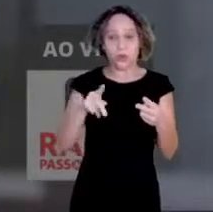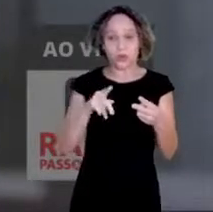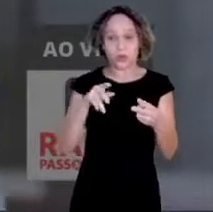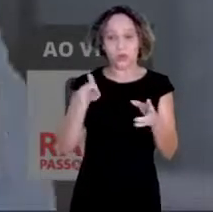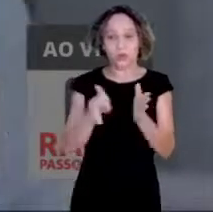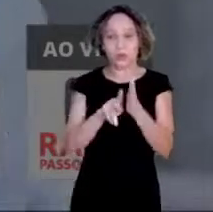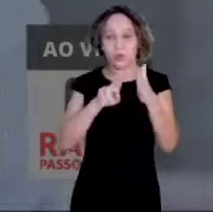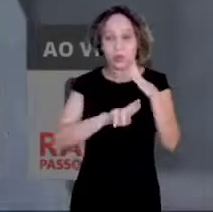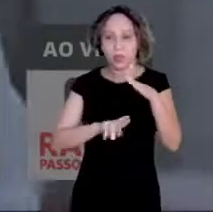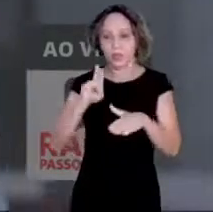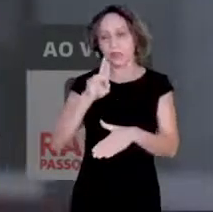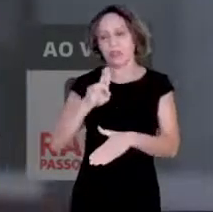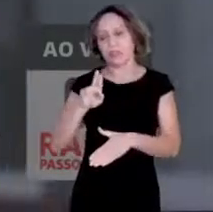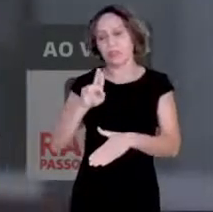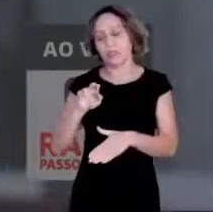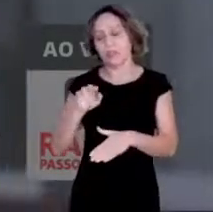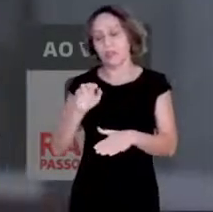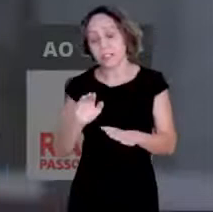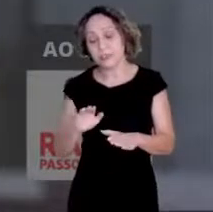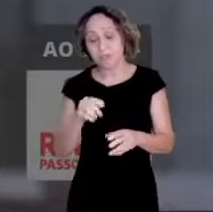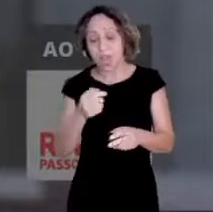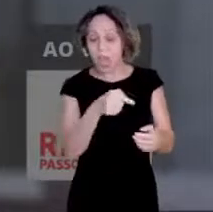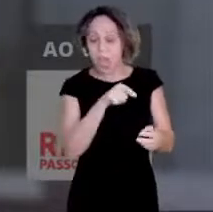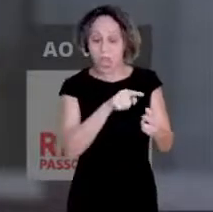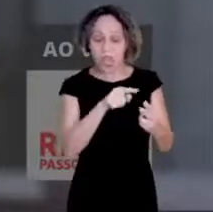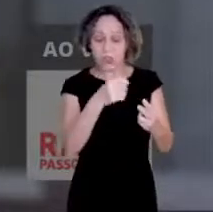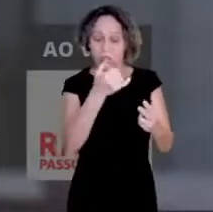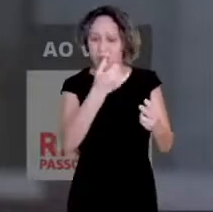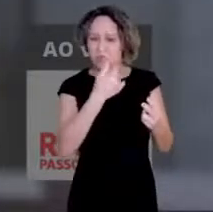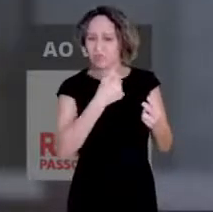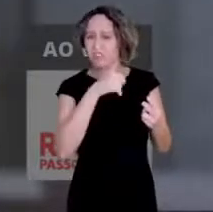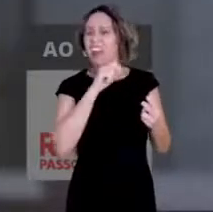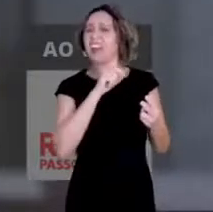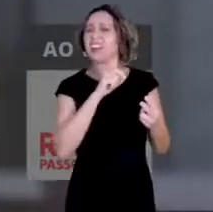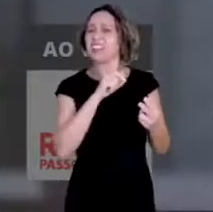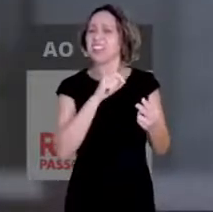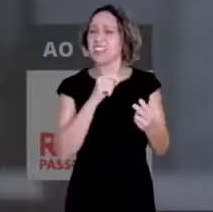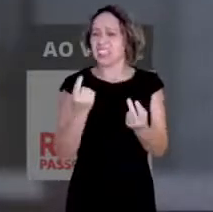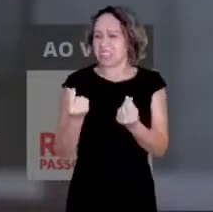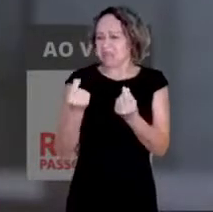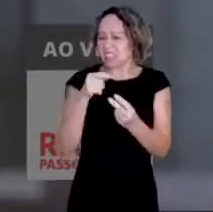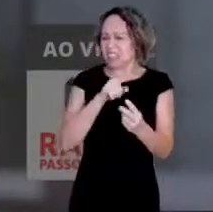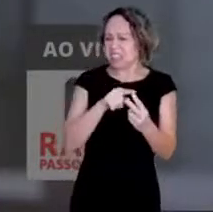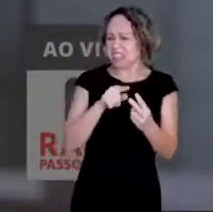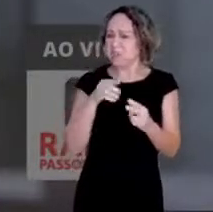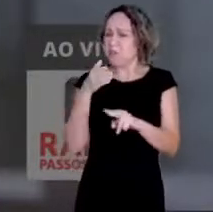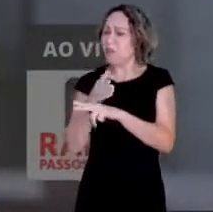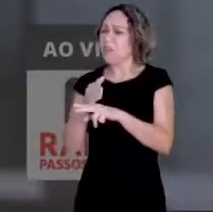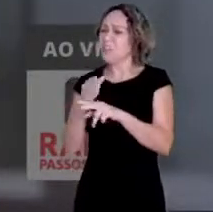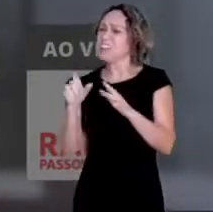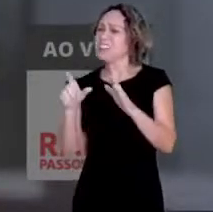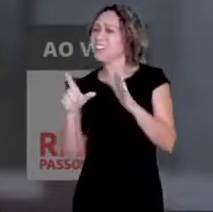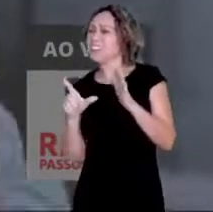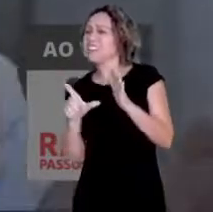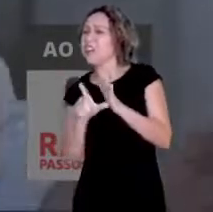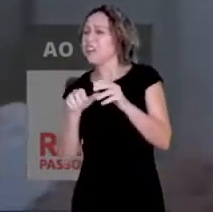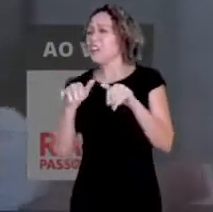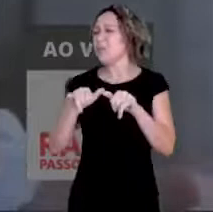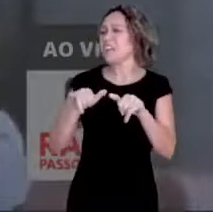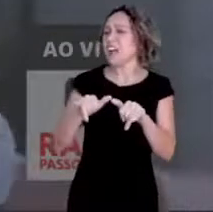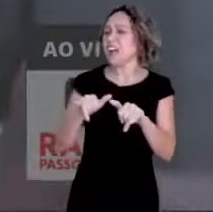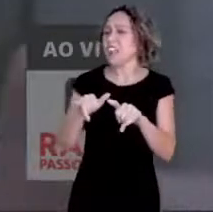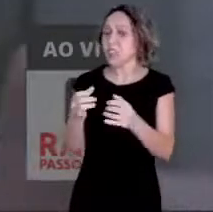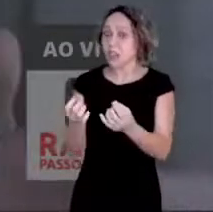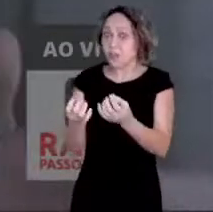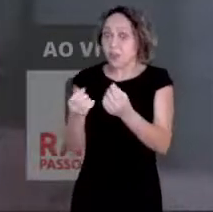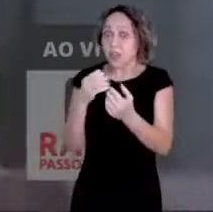Imagina na classe pobre quando a gente vê que está diminuindo a área de plantio de feijão. A Conab, que tinha obrigação